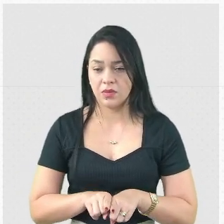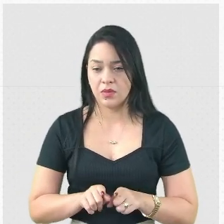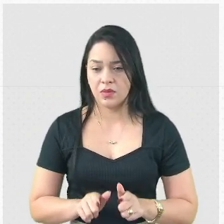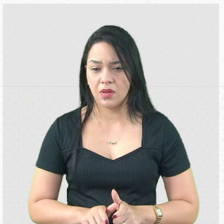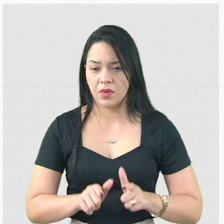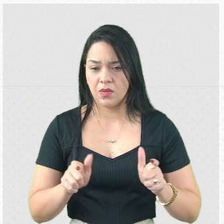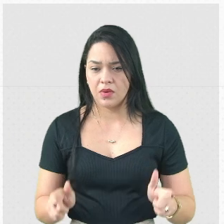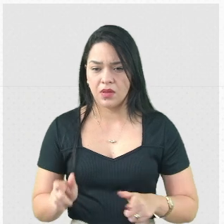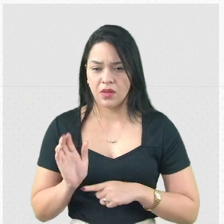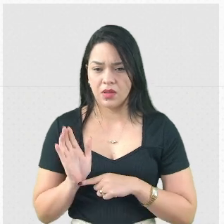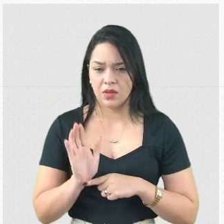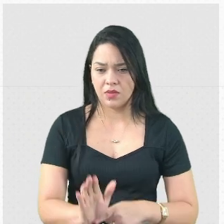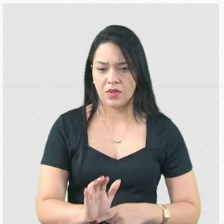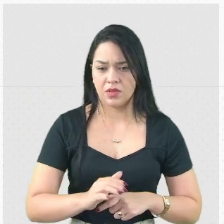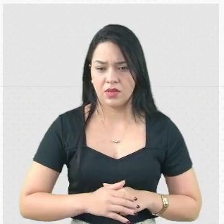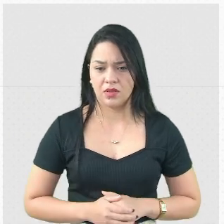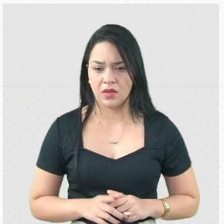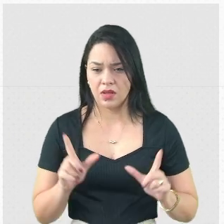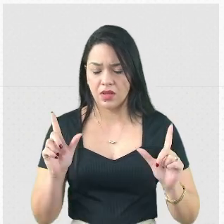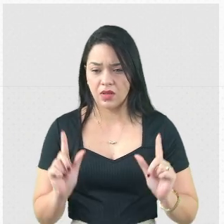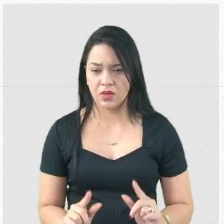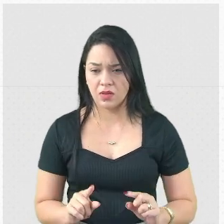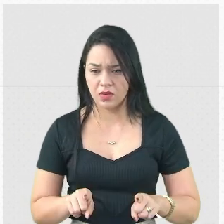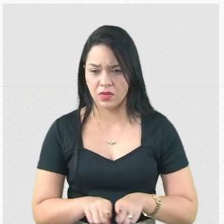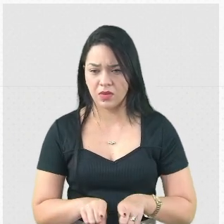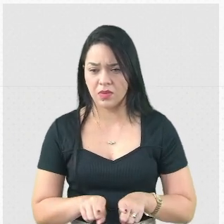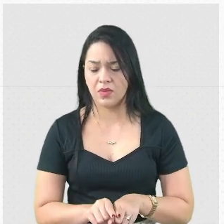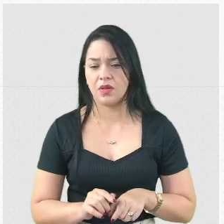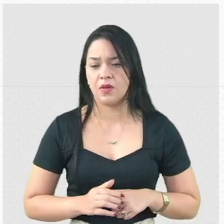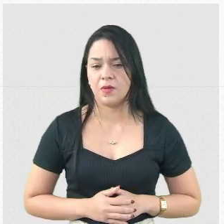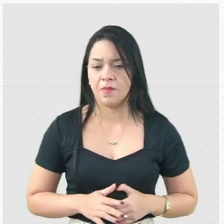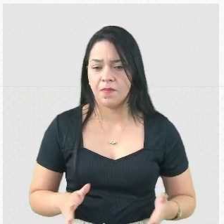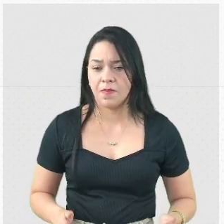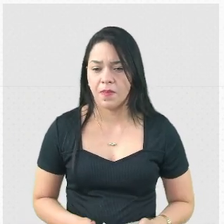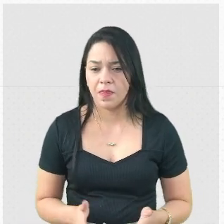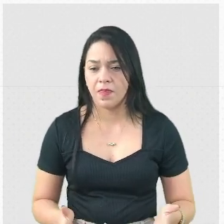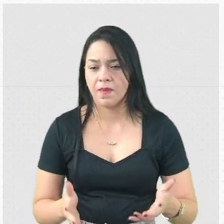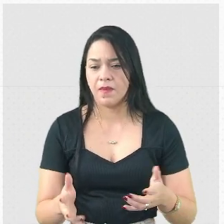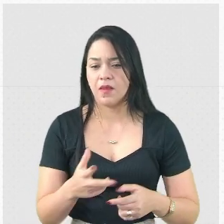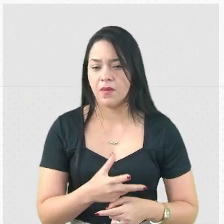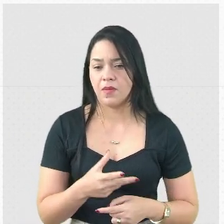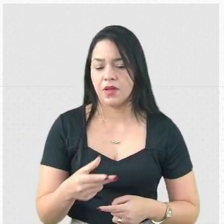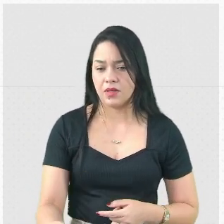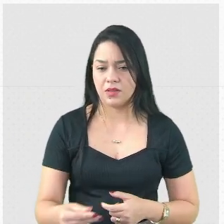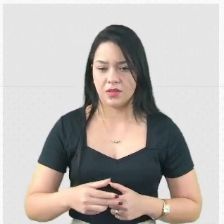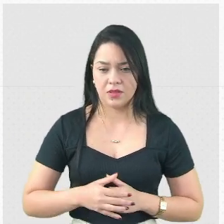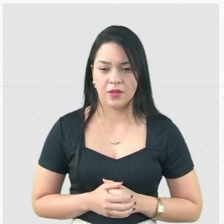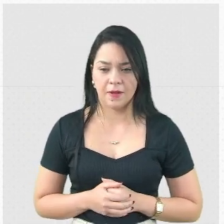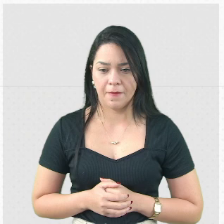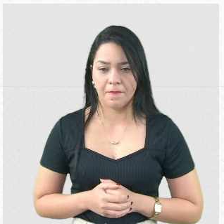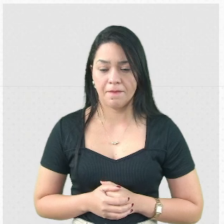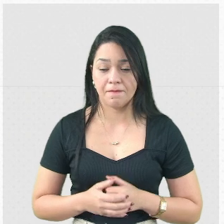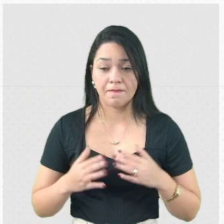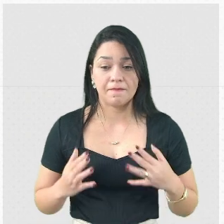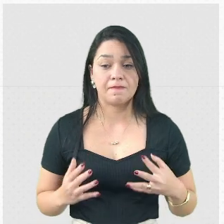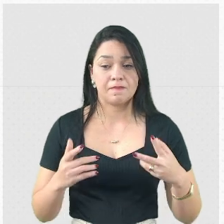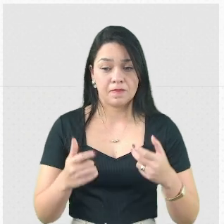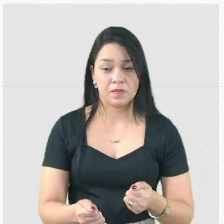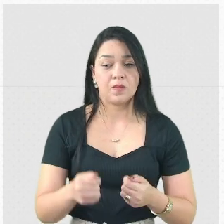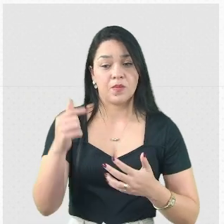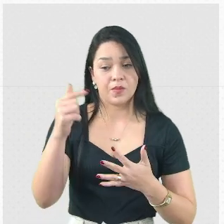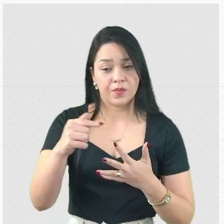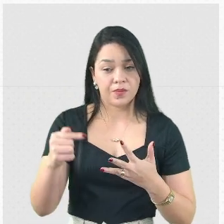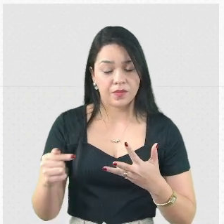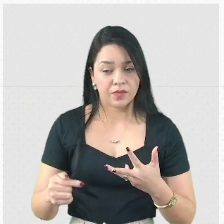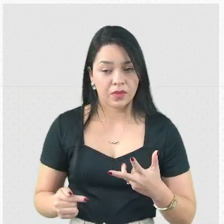a cooperação, reduz a agressividade, estimula a superação. Todos esses benefícios